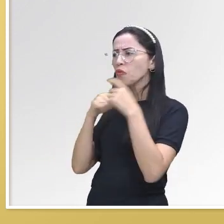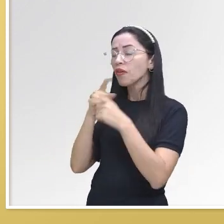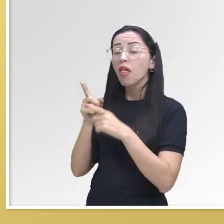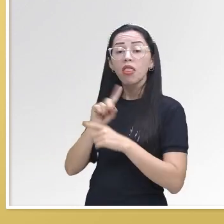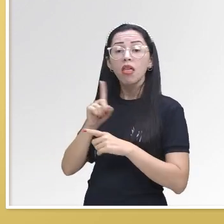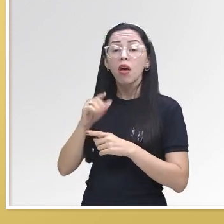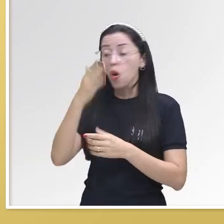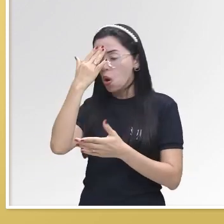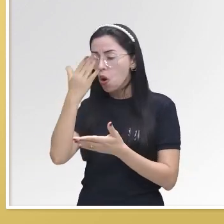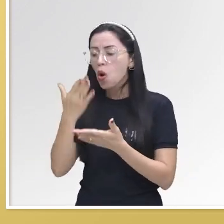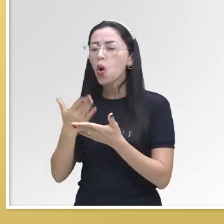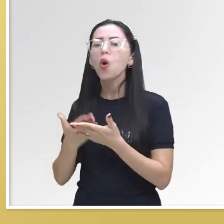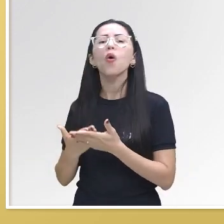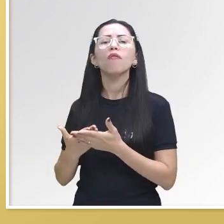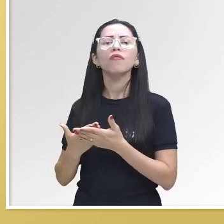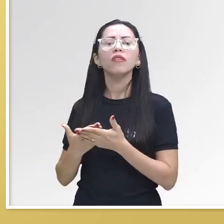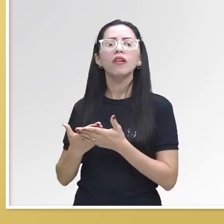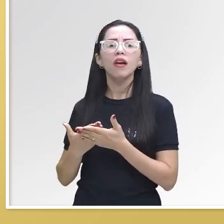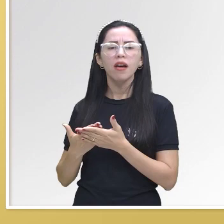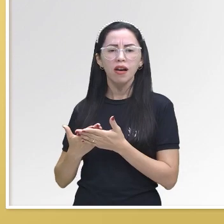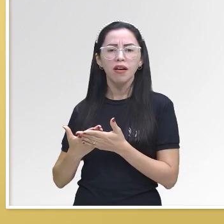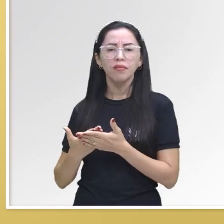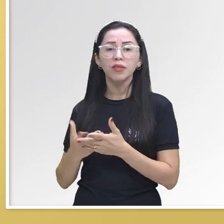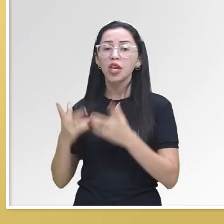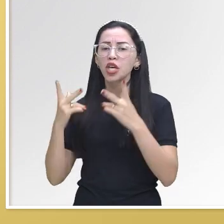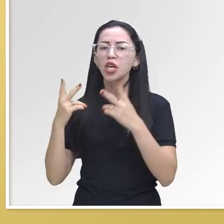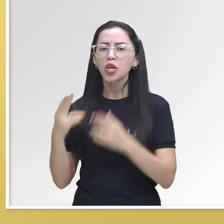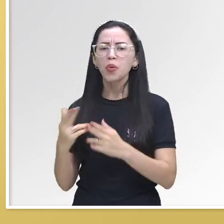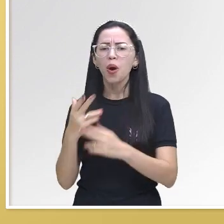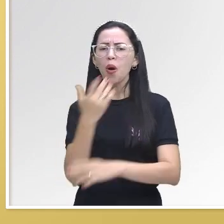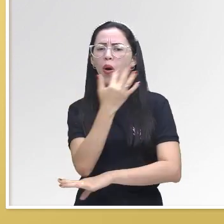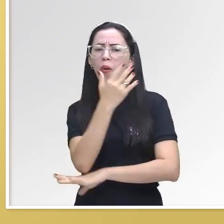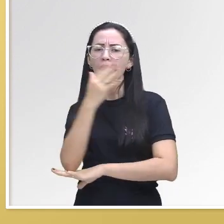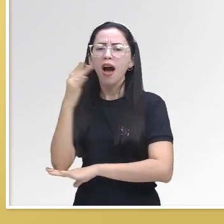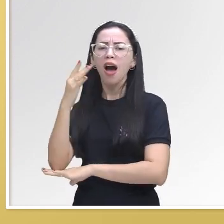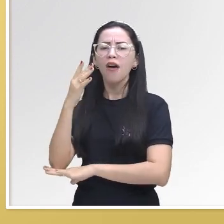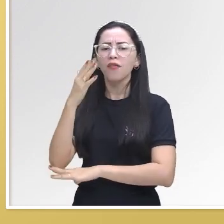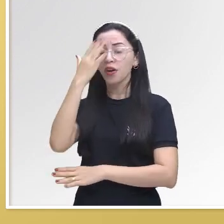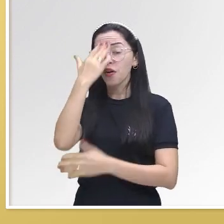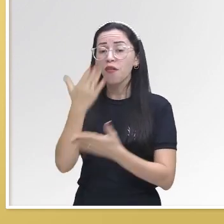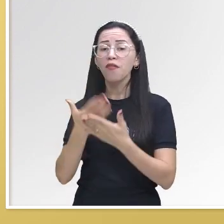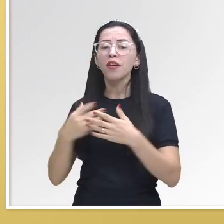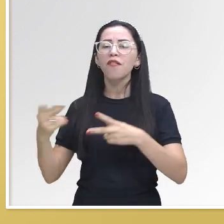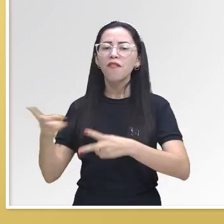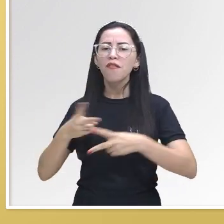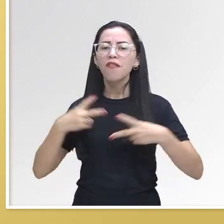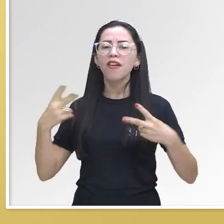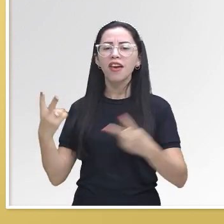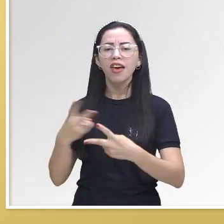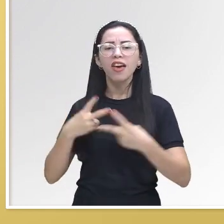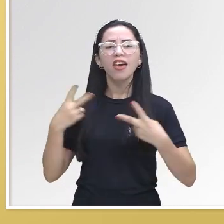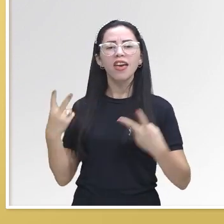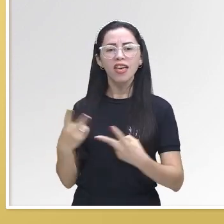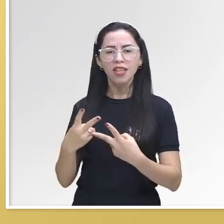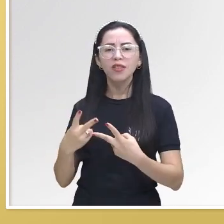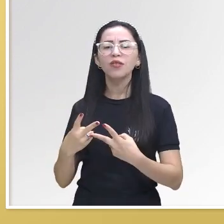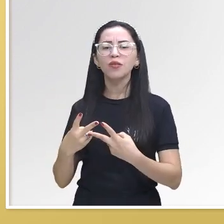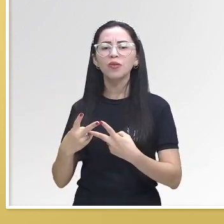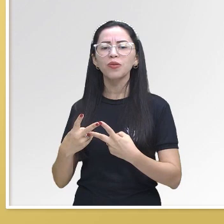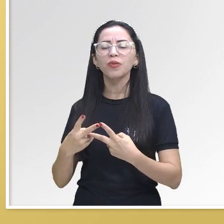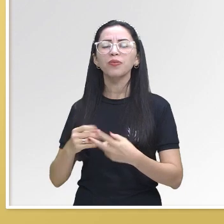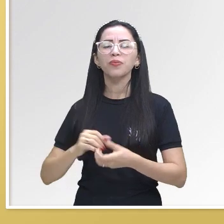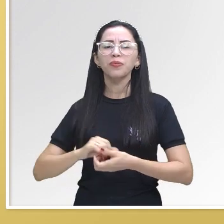no homem, como a palmeira confia no vento, como o vento confia no ar, como o ar confia no campo azul do